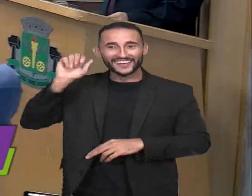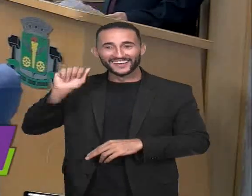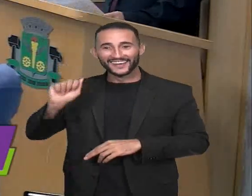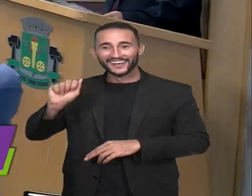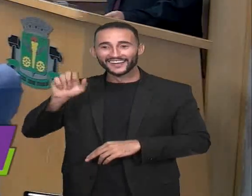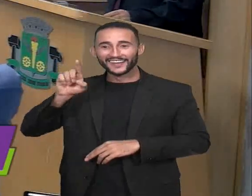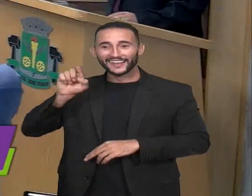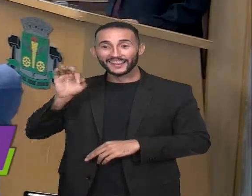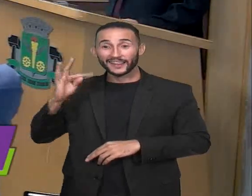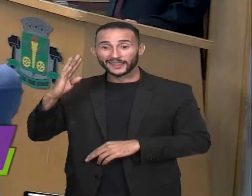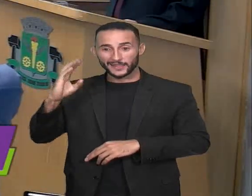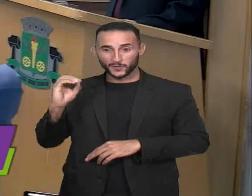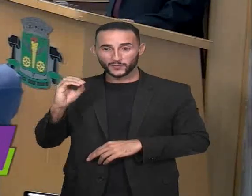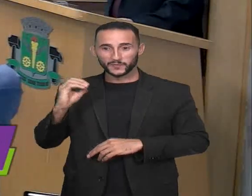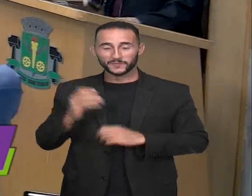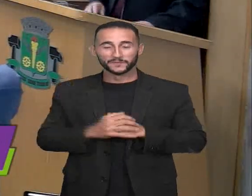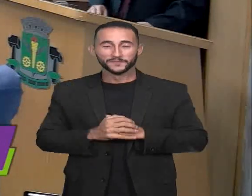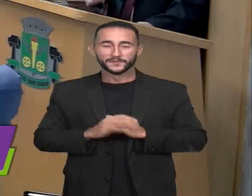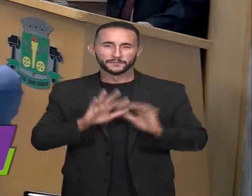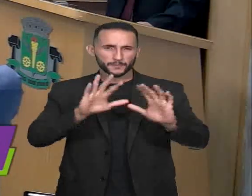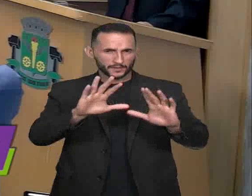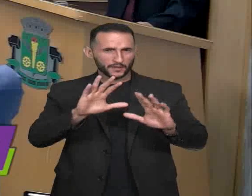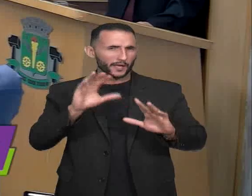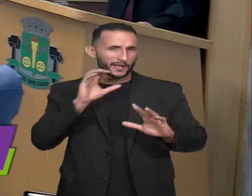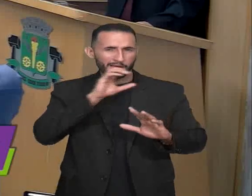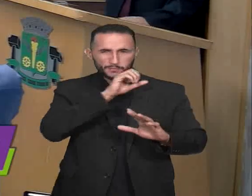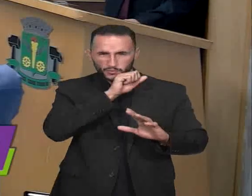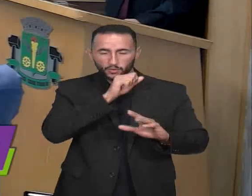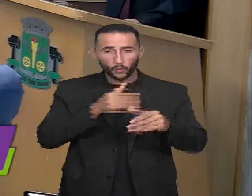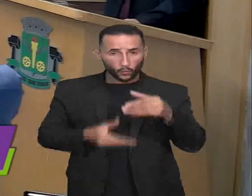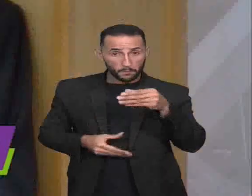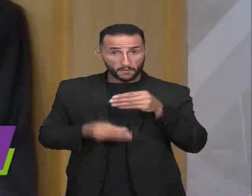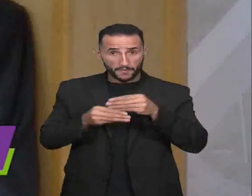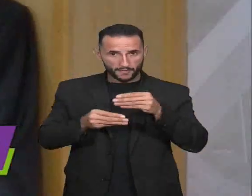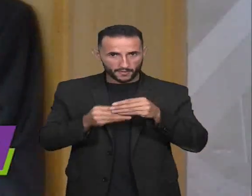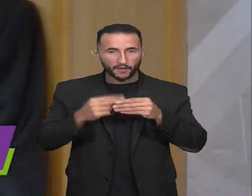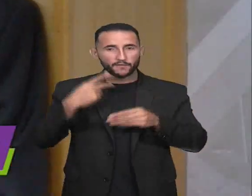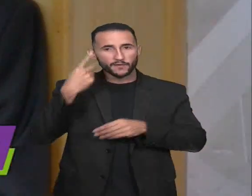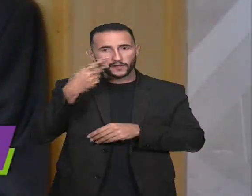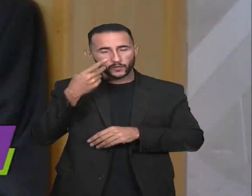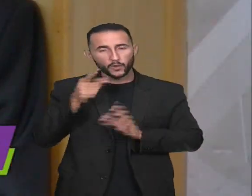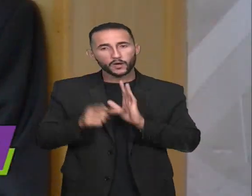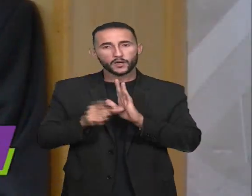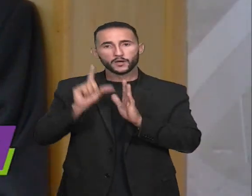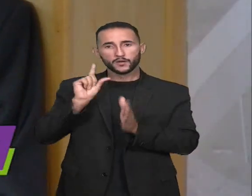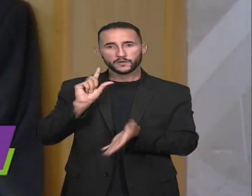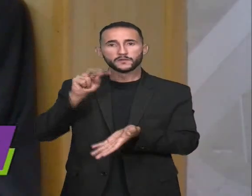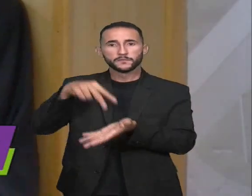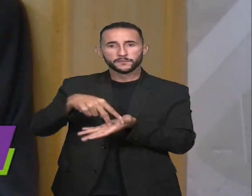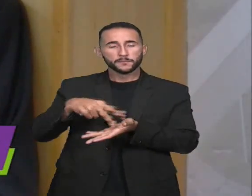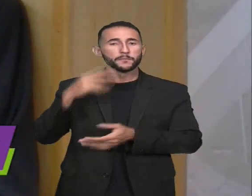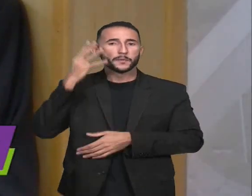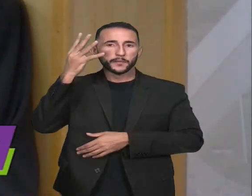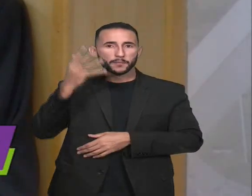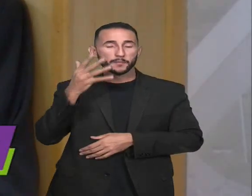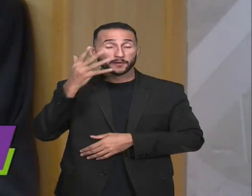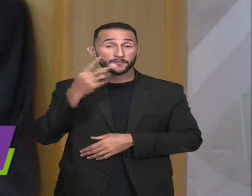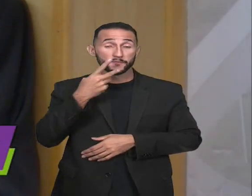totô eu só vou acrescentar aquilo que que os nobres vereadores que me antecederam já já falaram